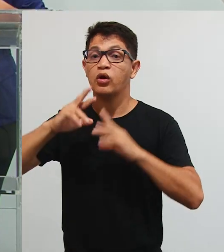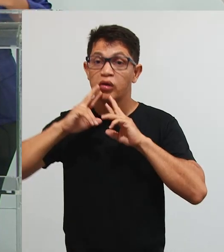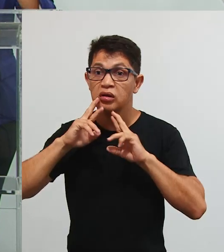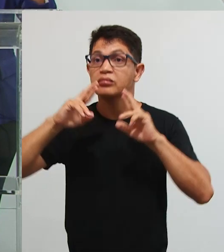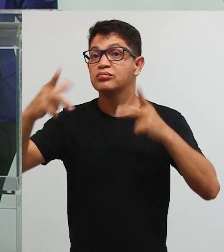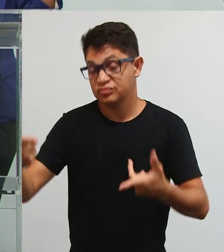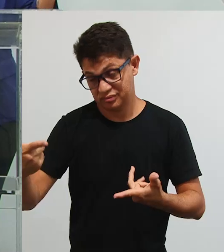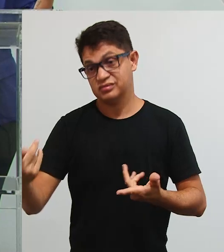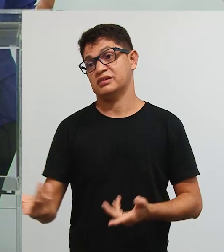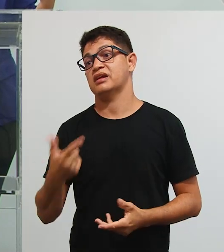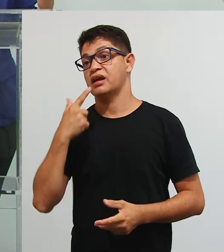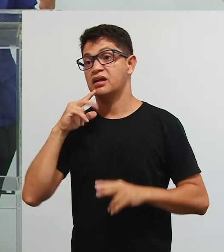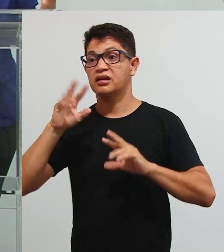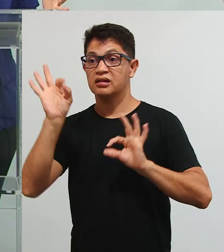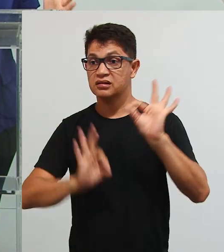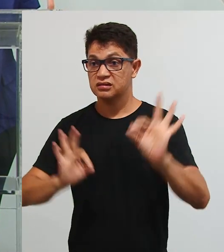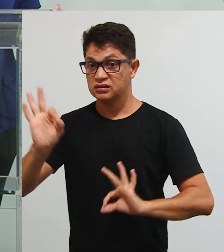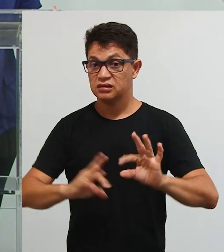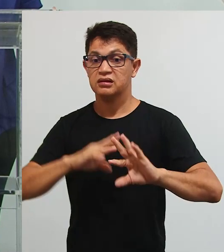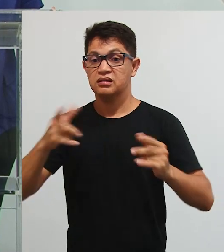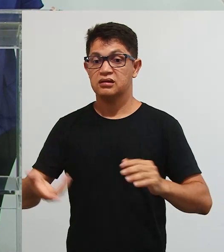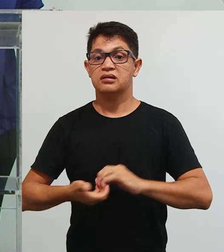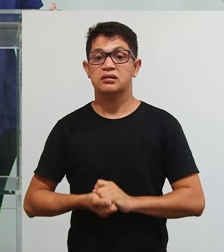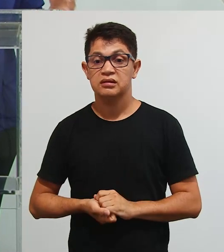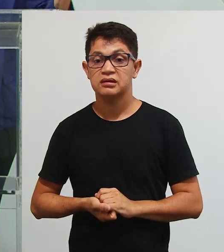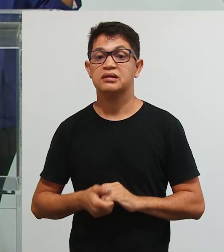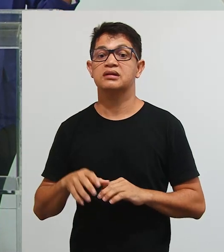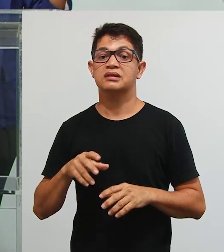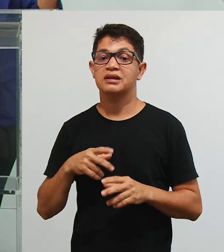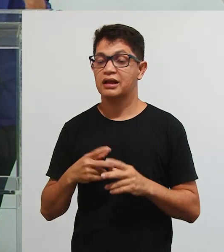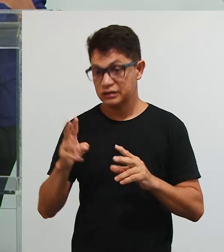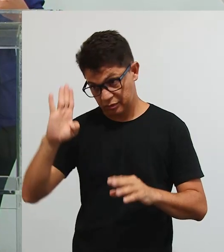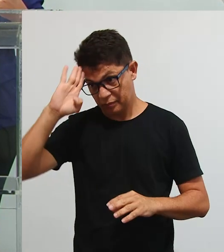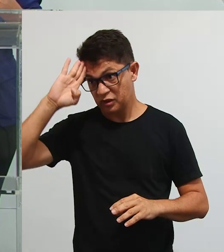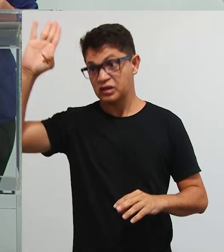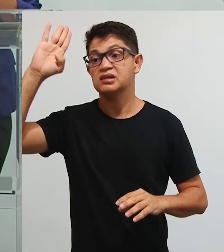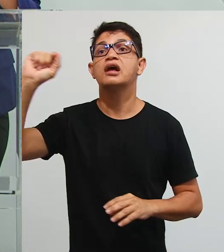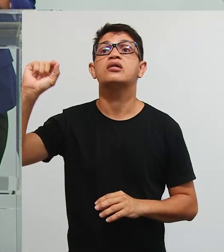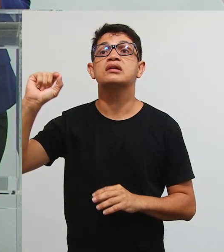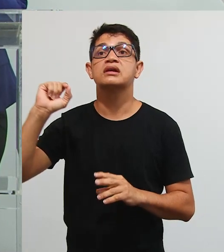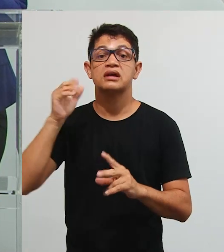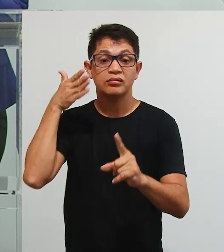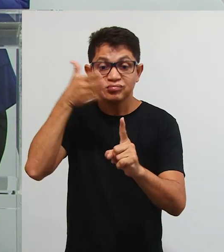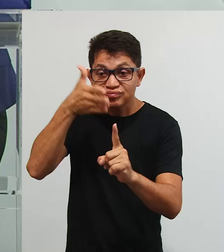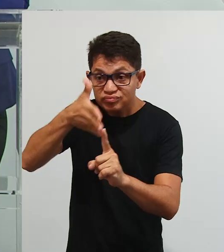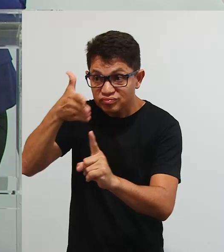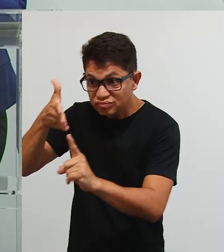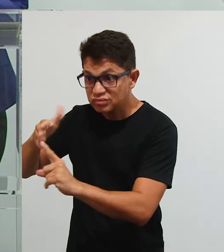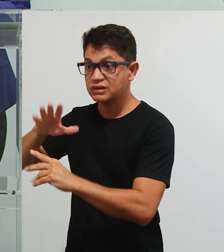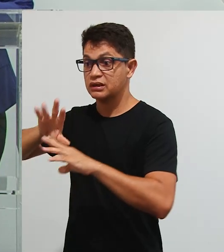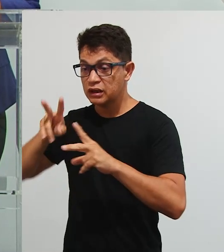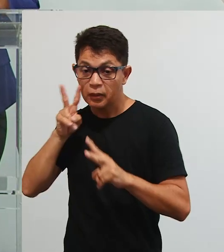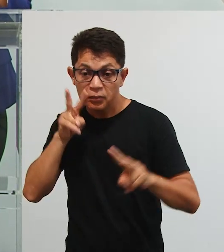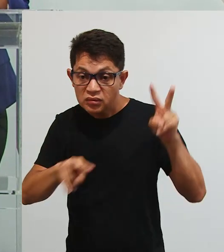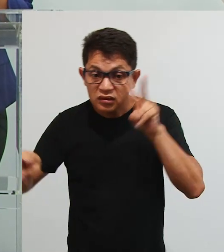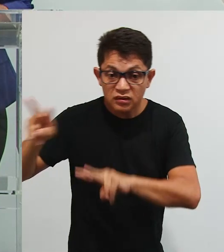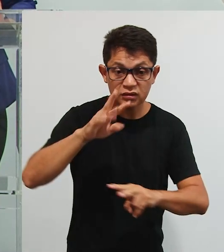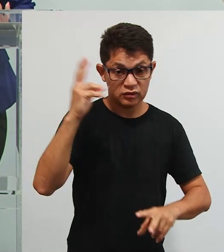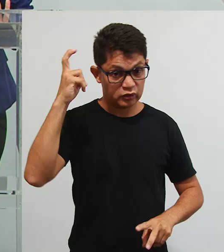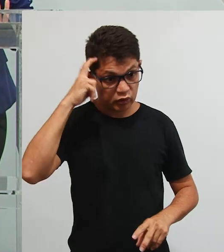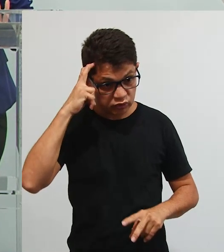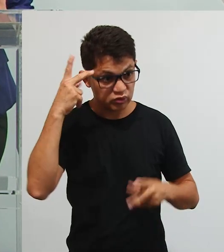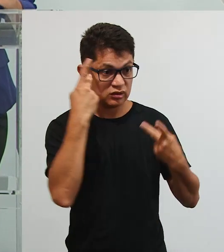ensino igual, padronizado para todo mundo. Nós temos que priorizar, visualizar as